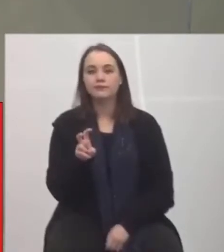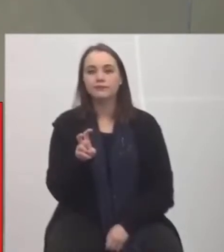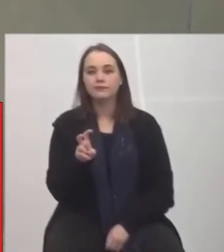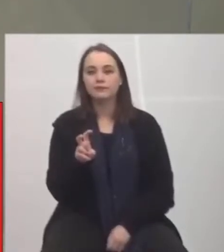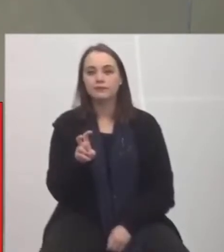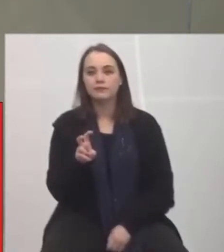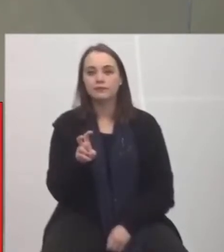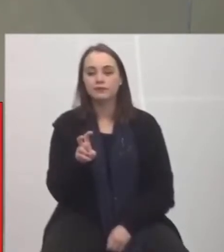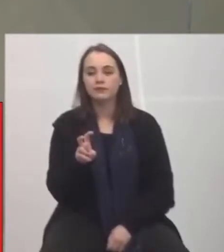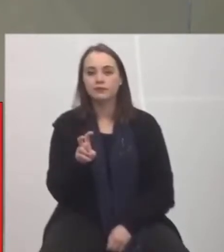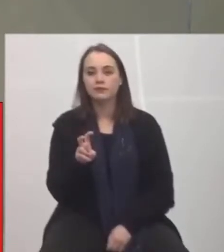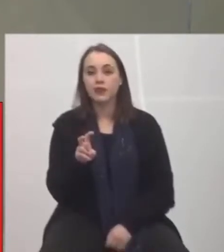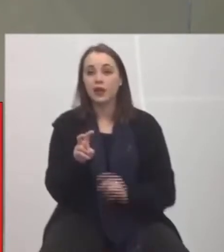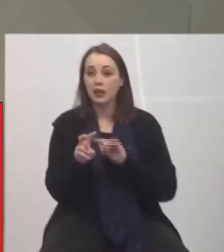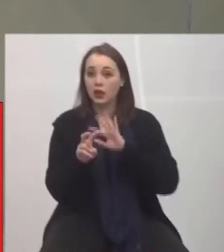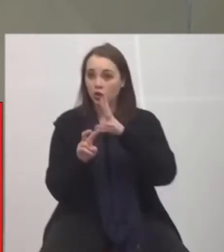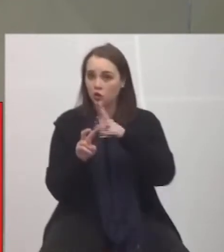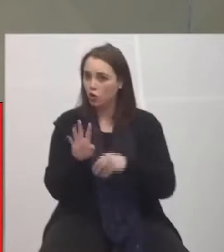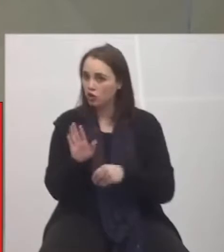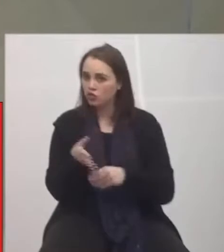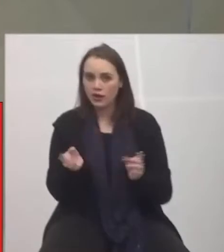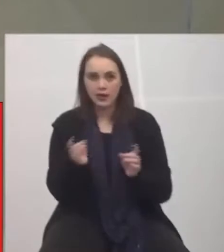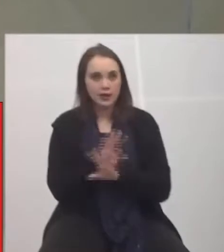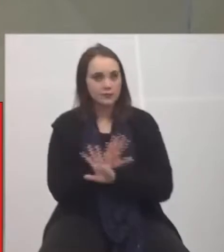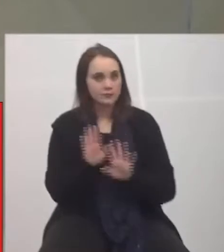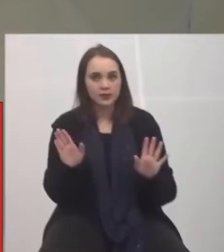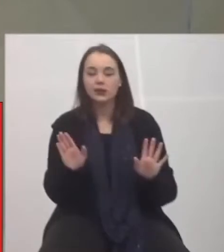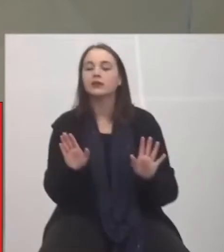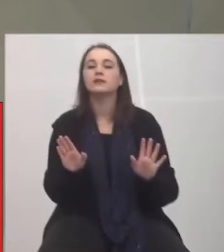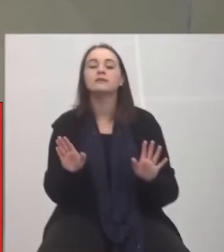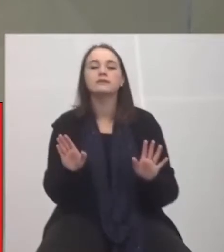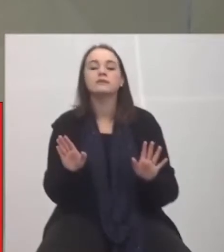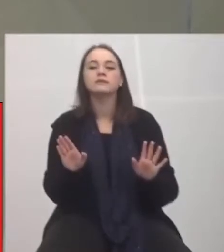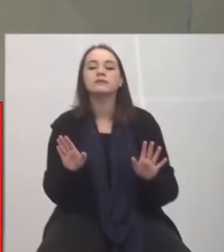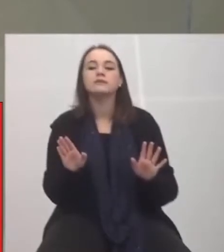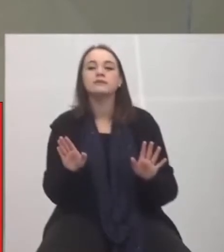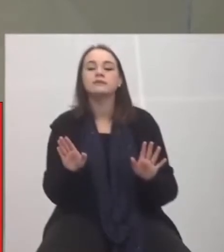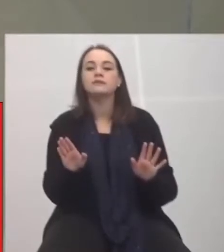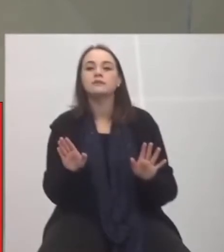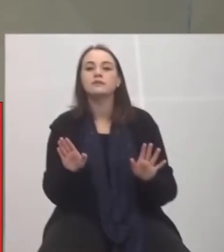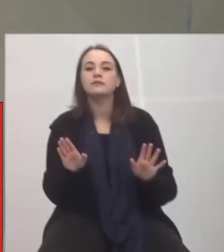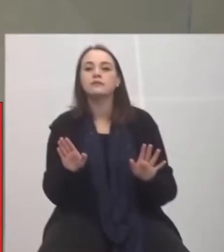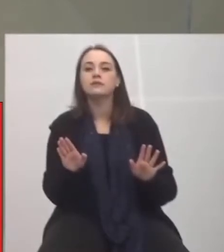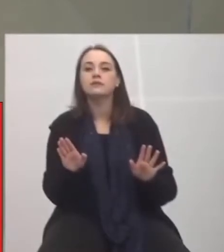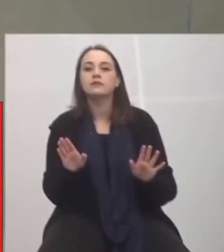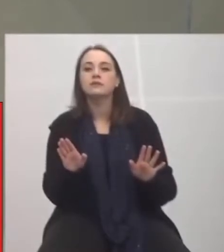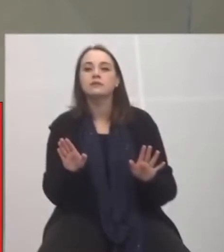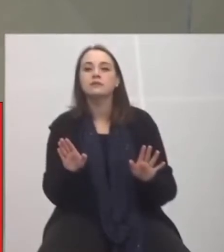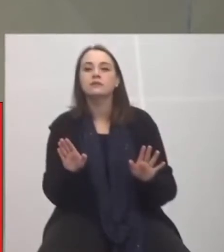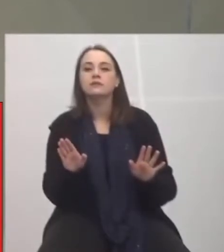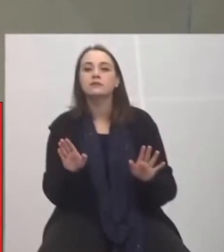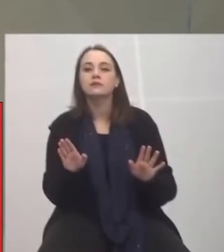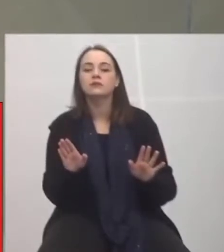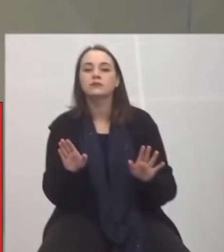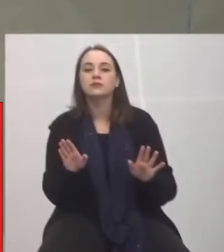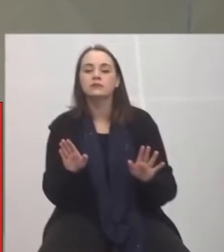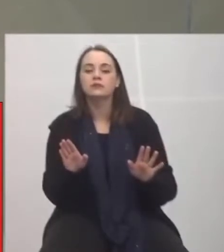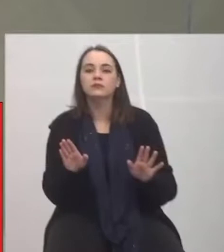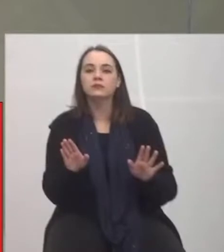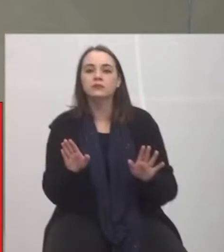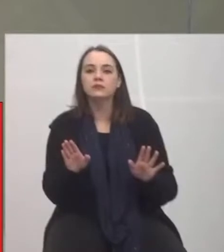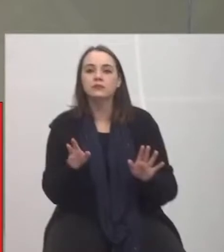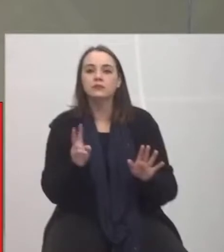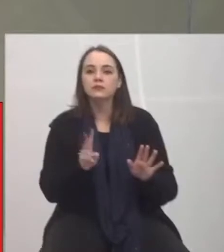todas se encontram concluídas, né? Então, foram, ali entre parênteses, eles seguem o